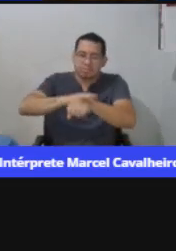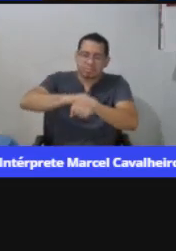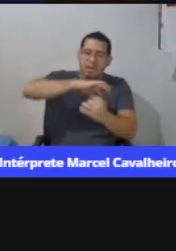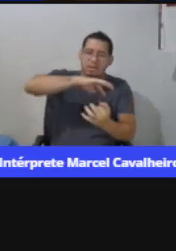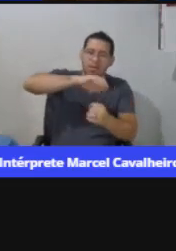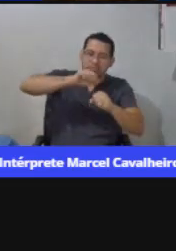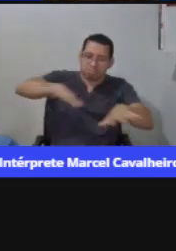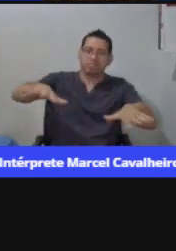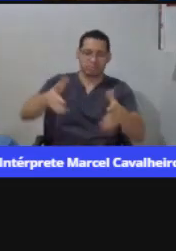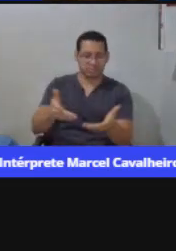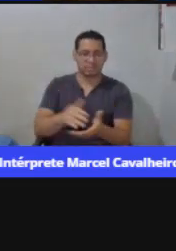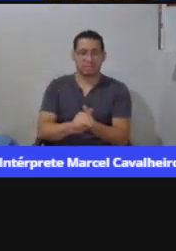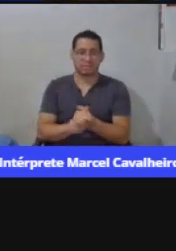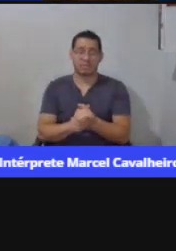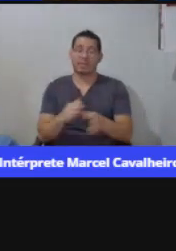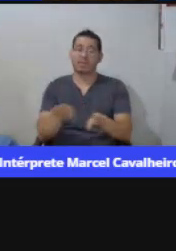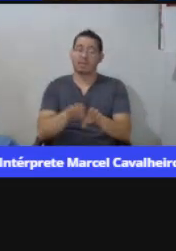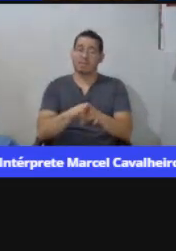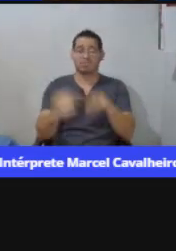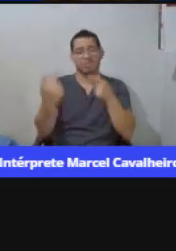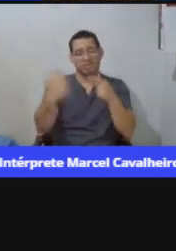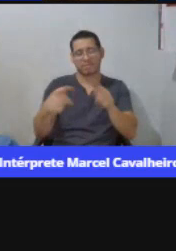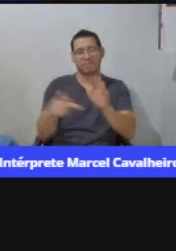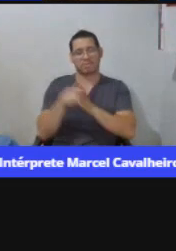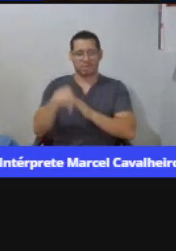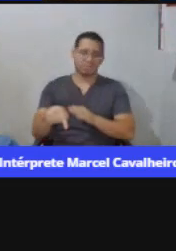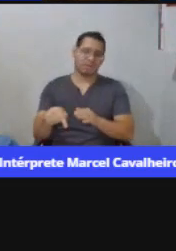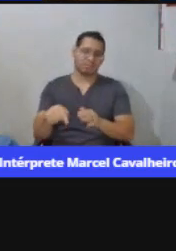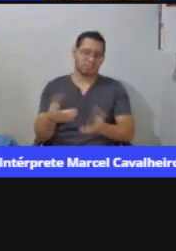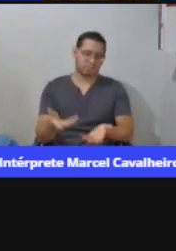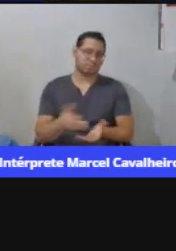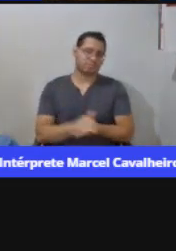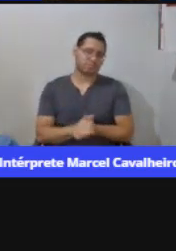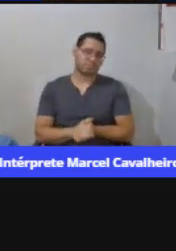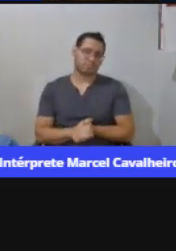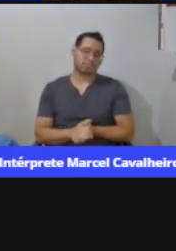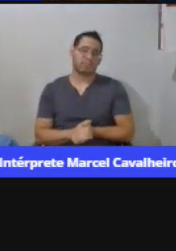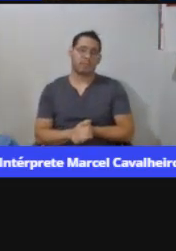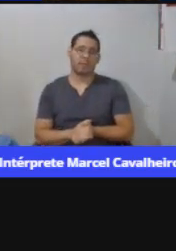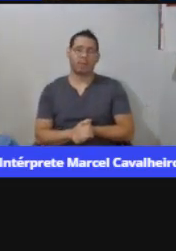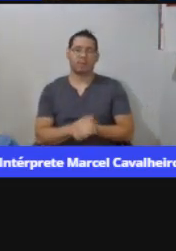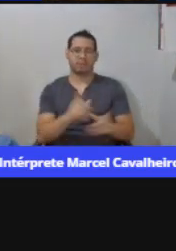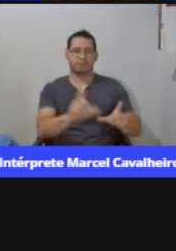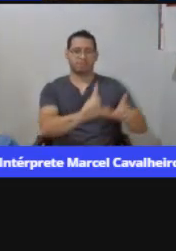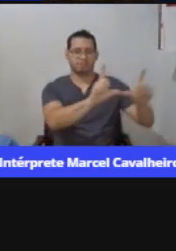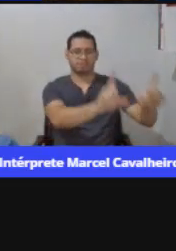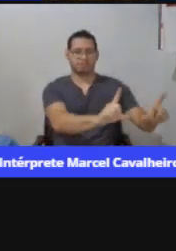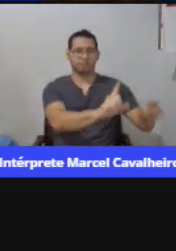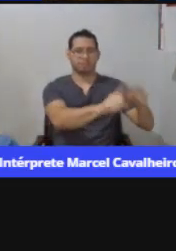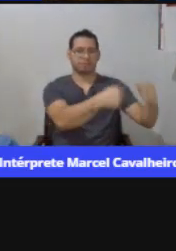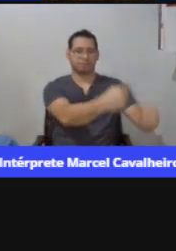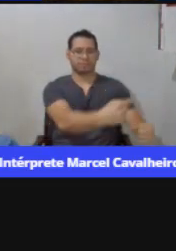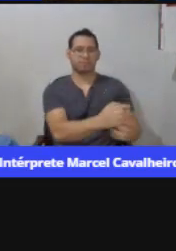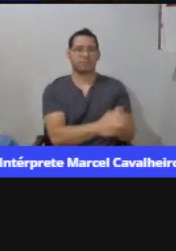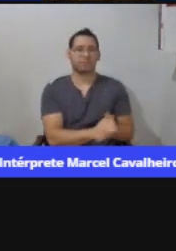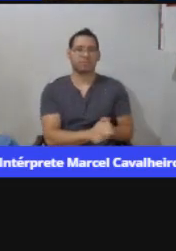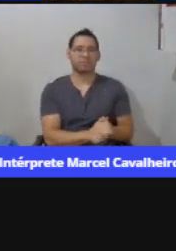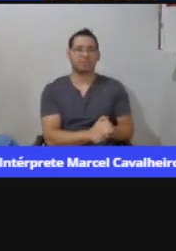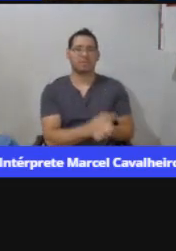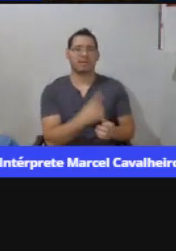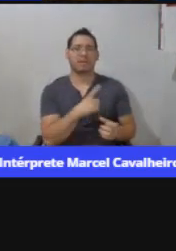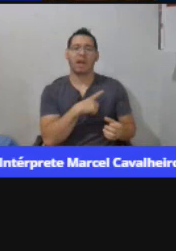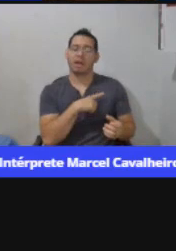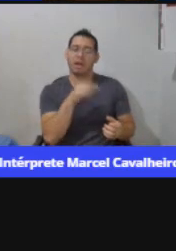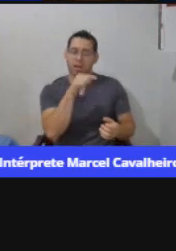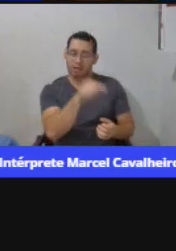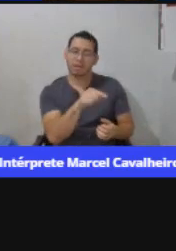desafios decorrentes dela, certo? Bom, nesse slide aí que está aparecendo para vocês, tem o novo